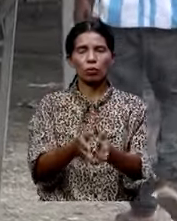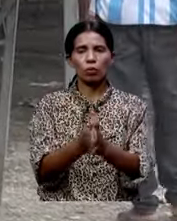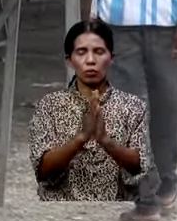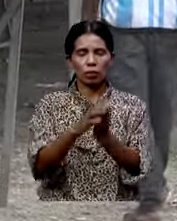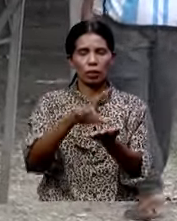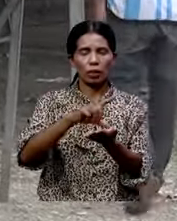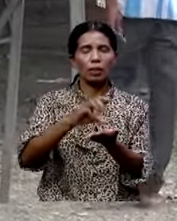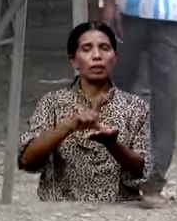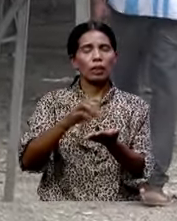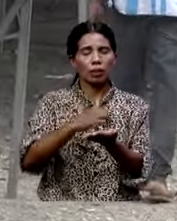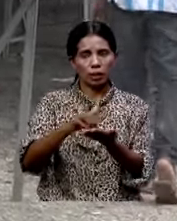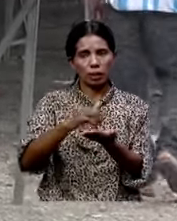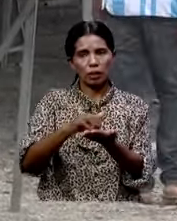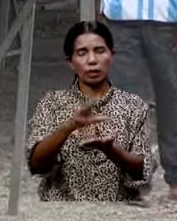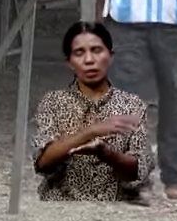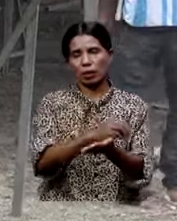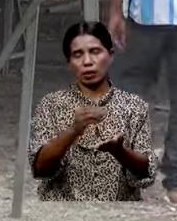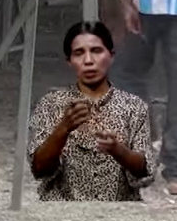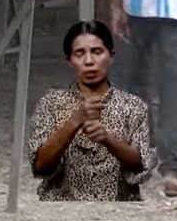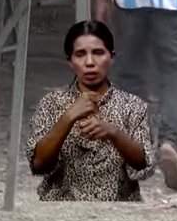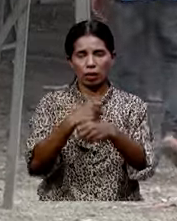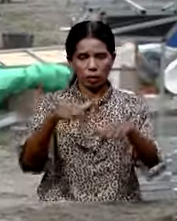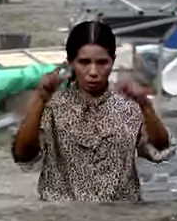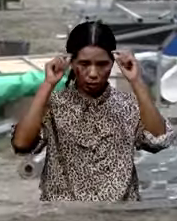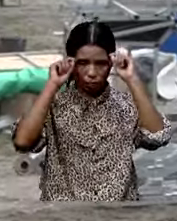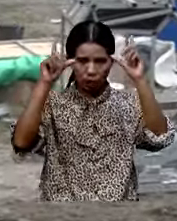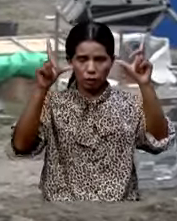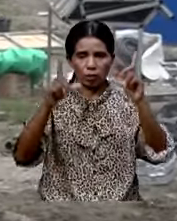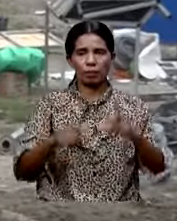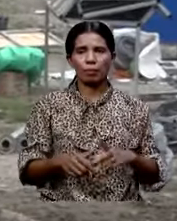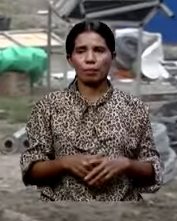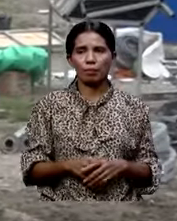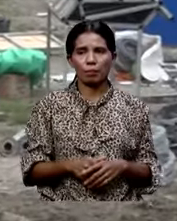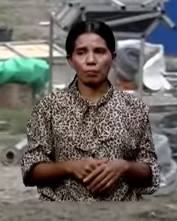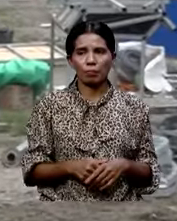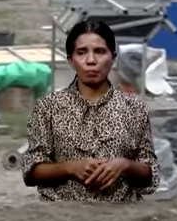ba atividade de jogo, diversão com a criativo geral e a Timor-Leste. Leo Borges, Rafael dos Reis, GMN.